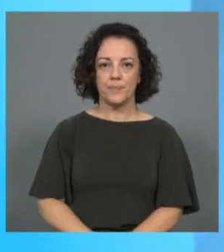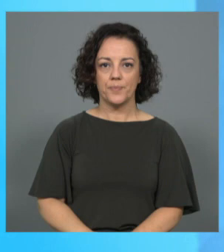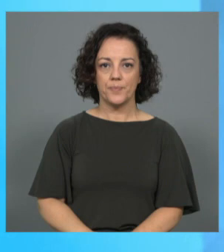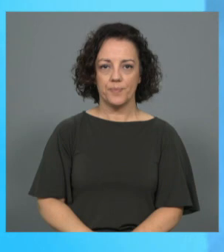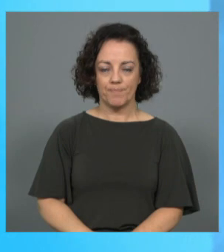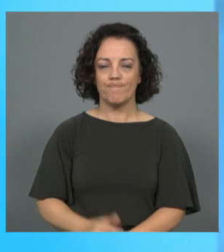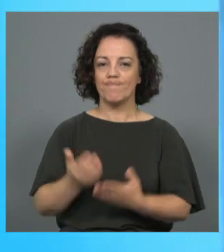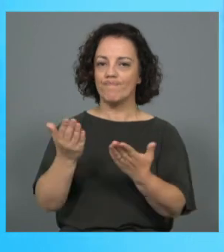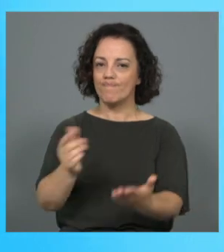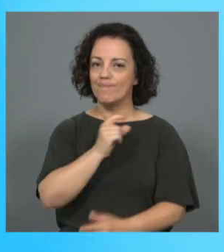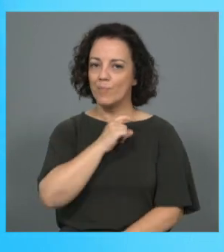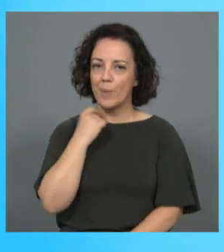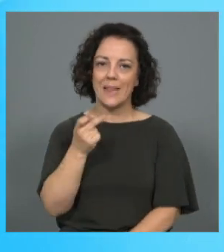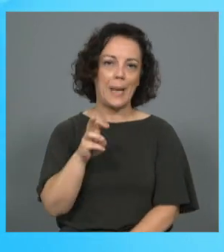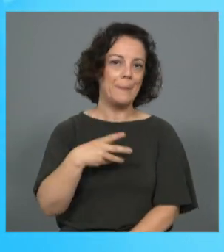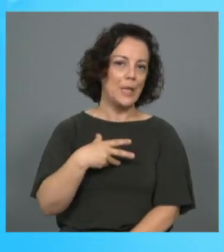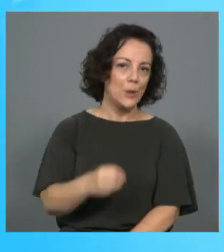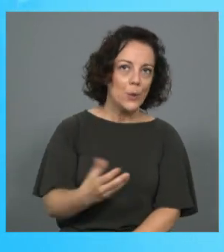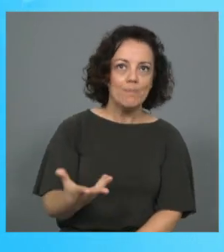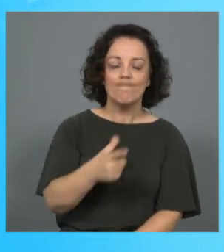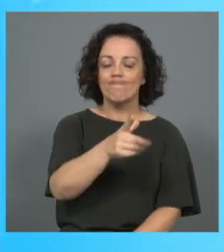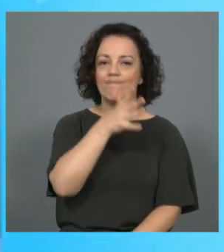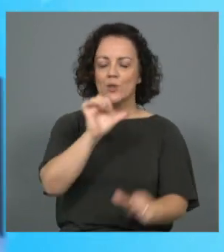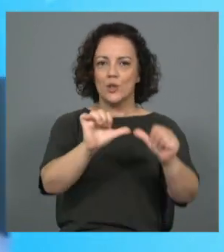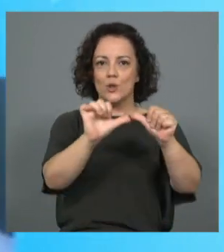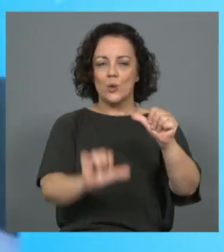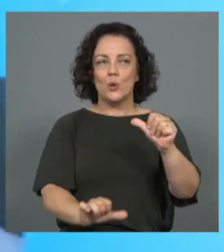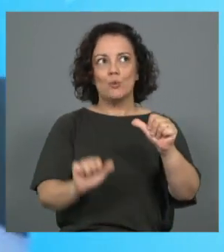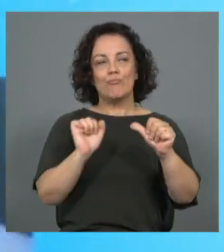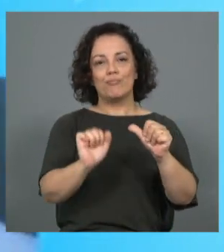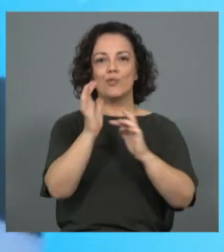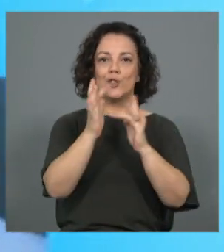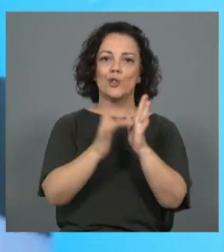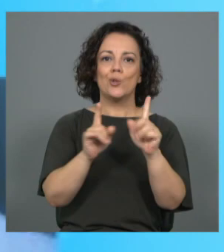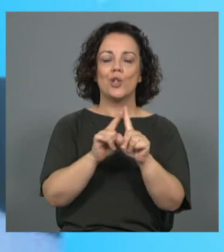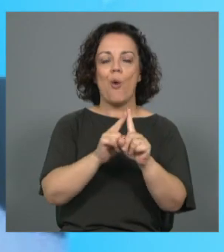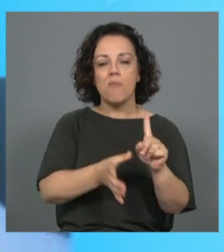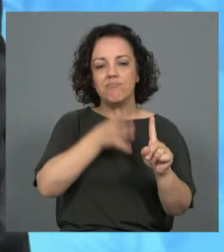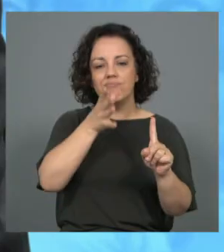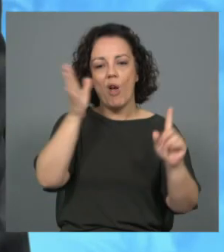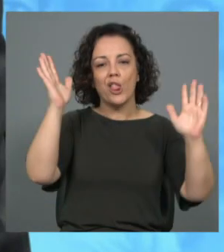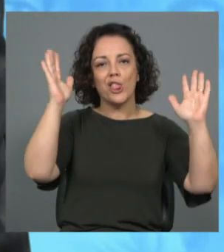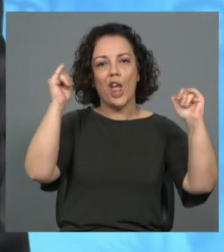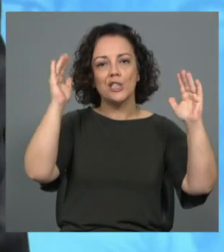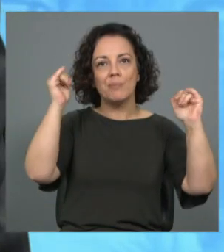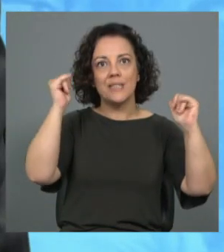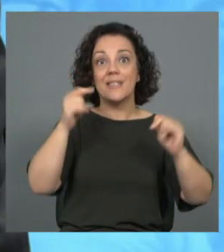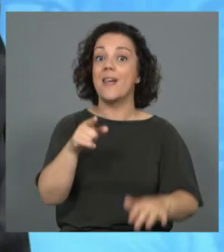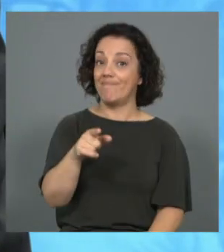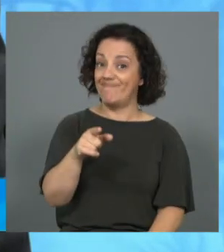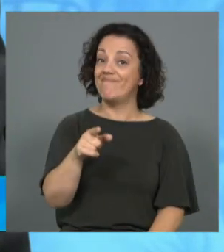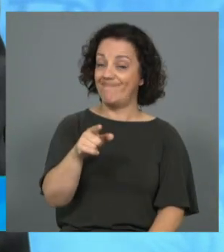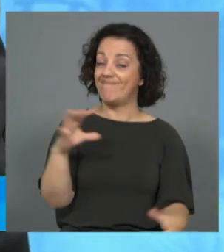Padre Armindo Vaz, que discurso de despedida é este que Jesus faz? Pois, realmente, esse é o